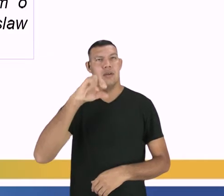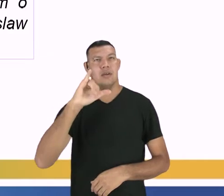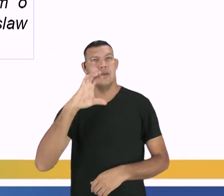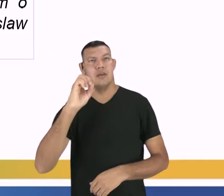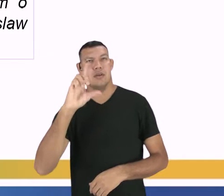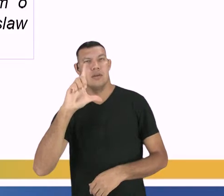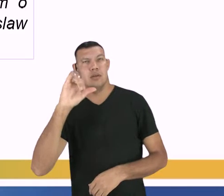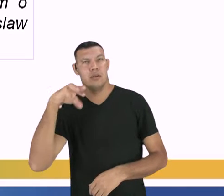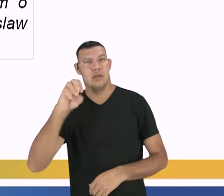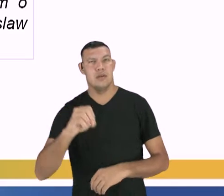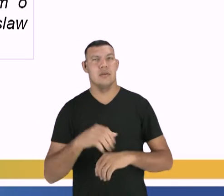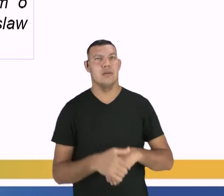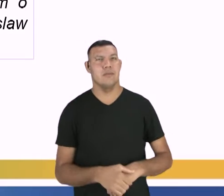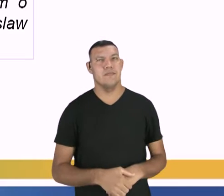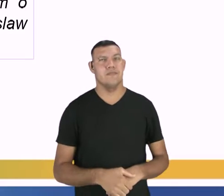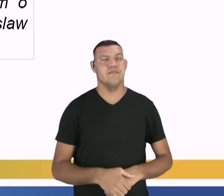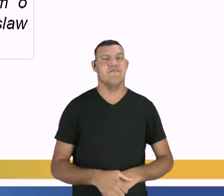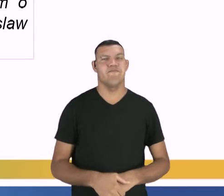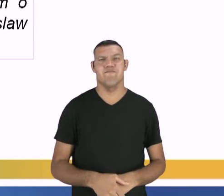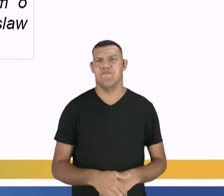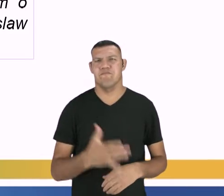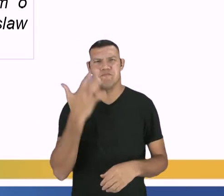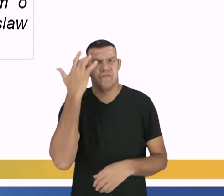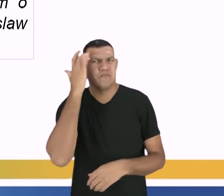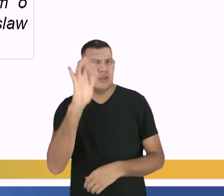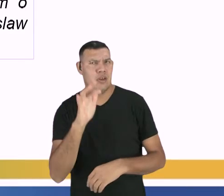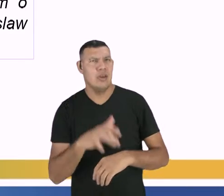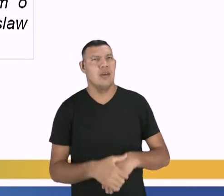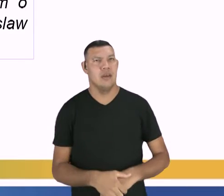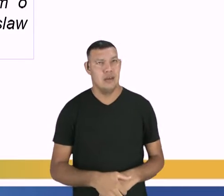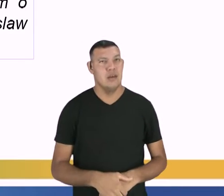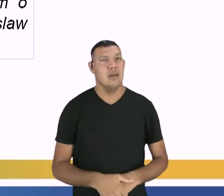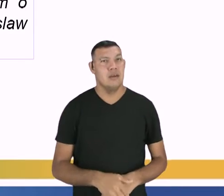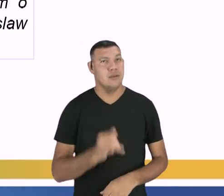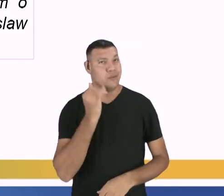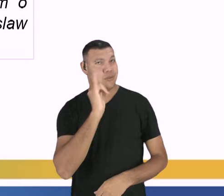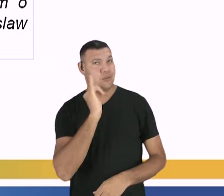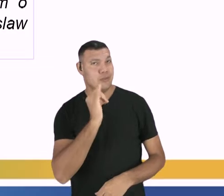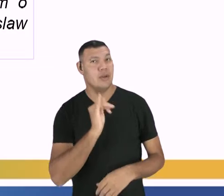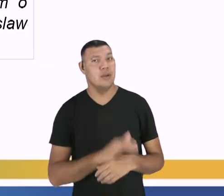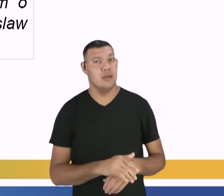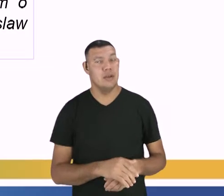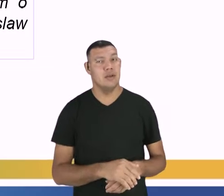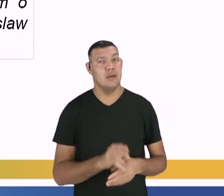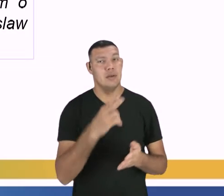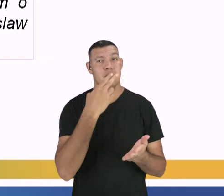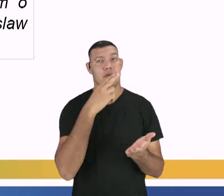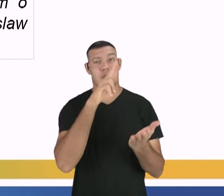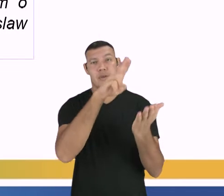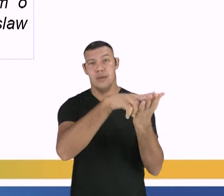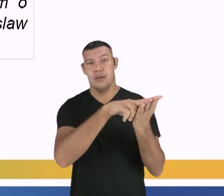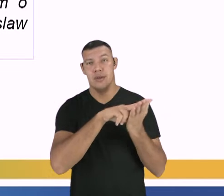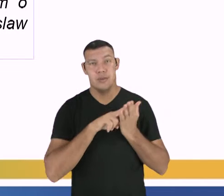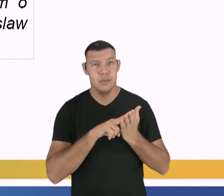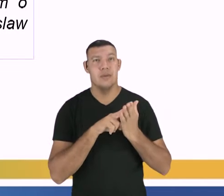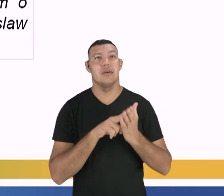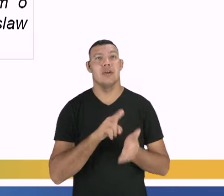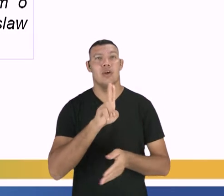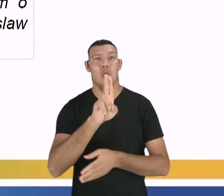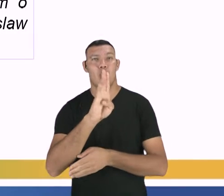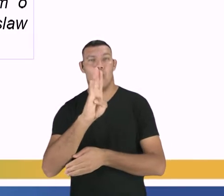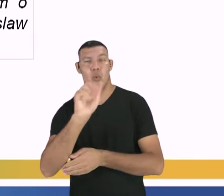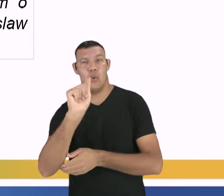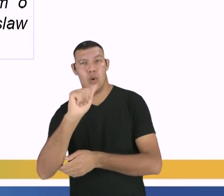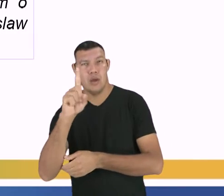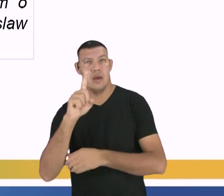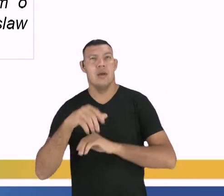Nicolino, numa indigência que eu vou te contar. Segundo o telegrama vindo de Ubá, alguns amigos